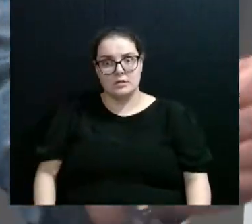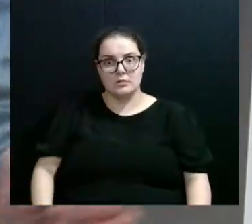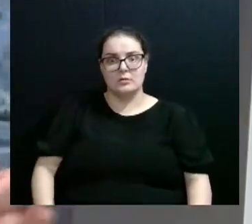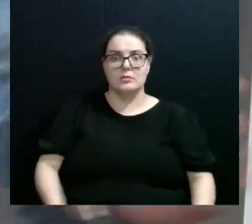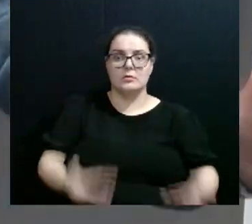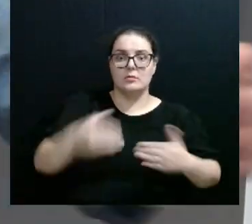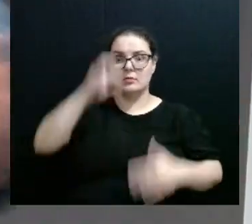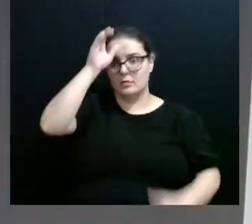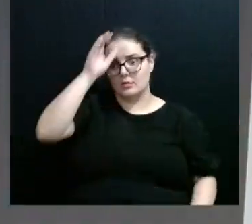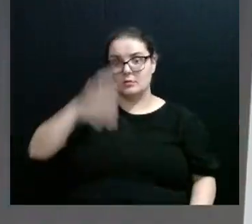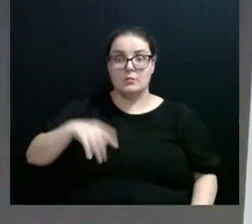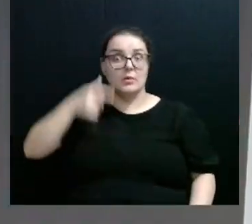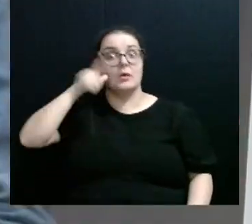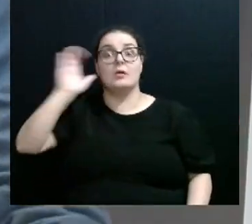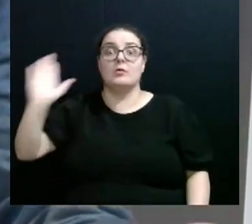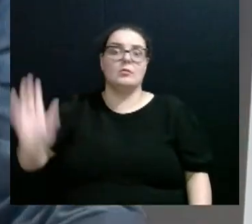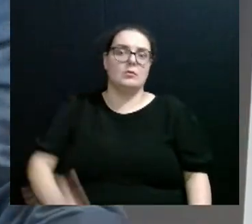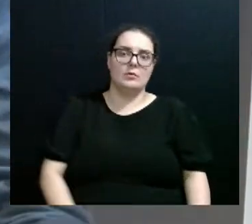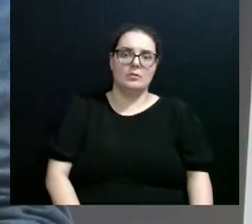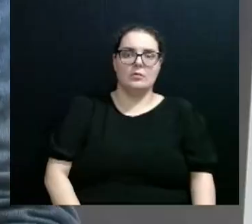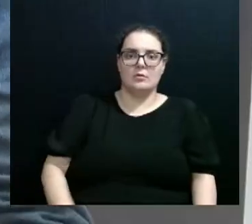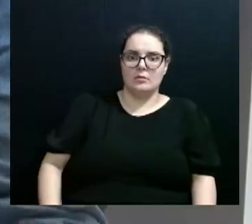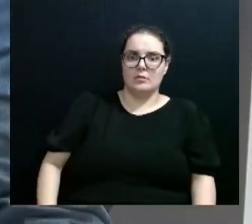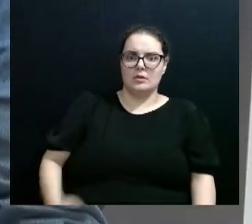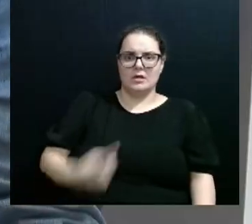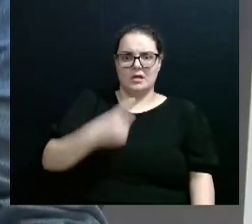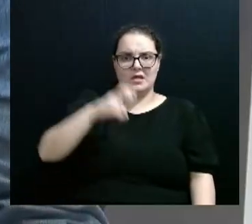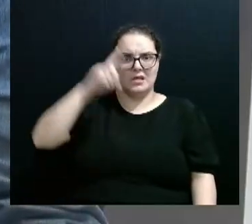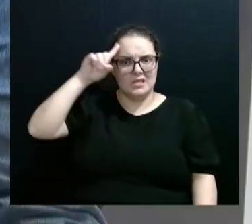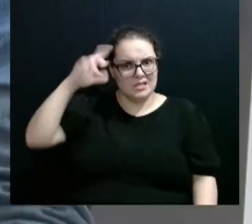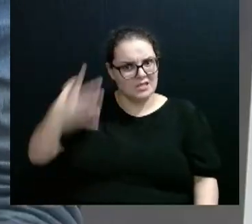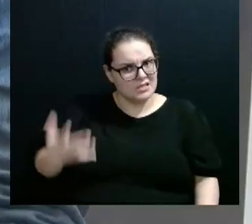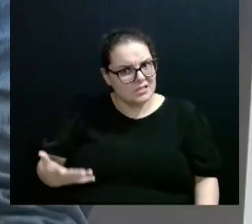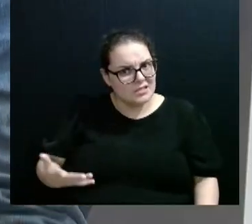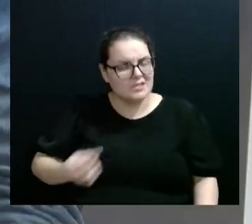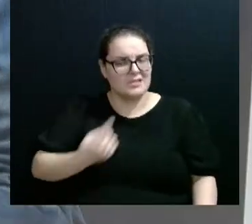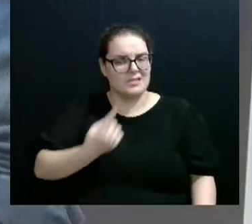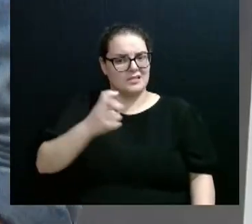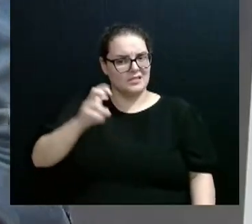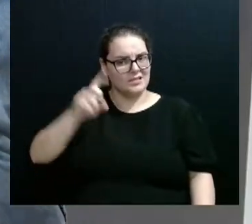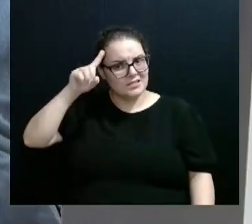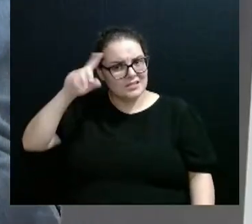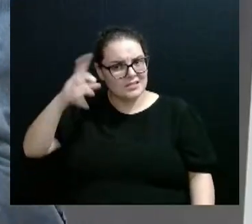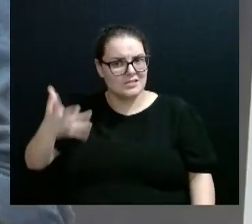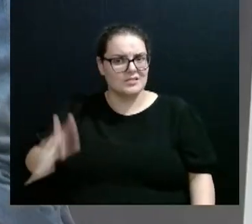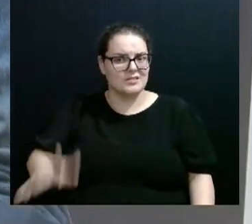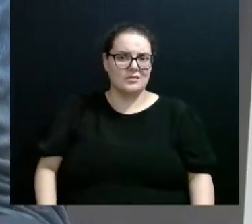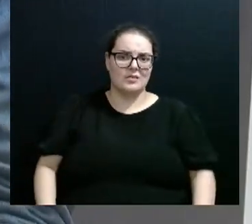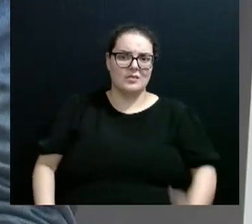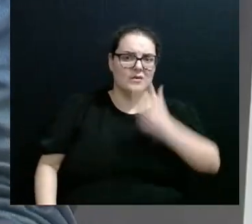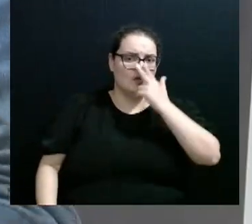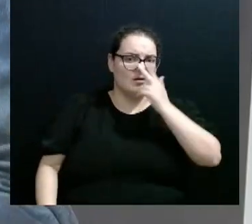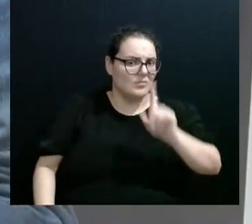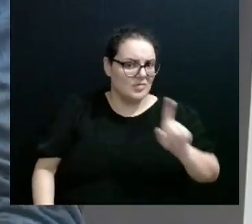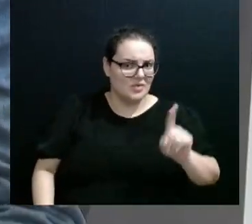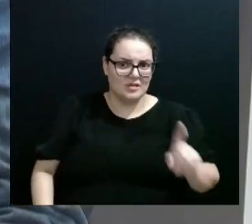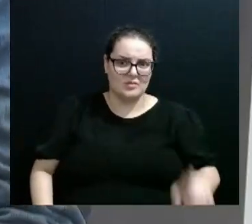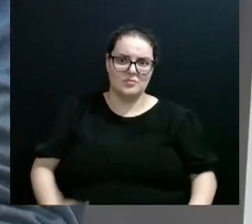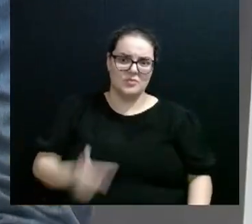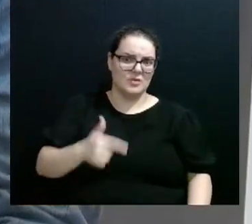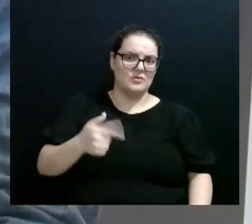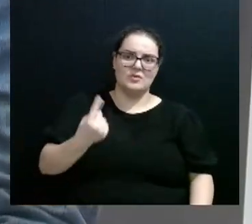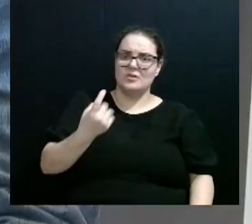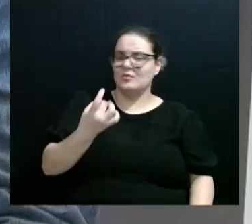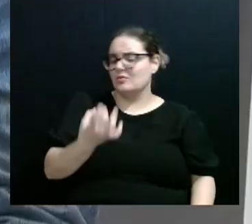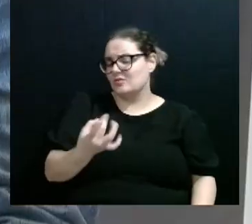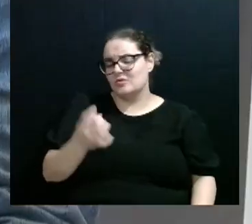vejo o juiz falar, tem 15 dias. Meu Deus do céu. Parece que não, mas a gente não tem só uma atividade, a gente tem um monte de coisa